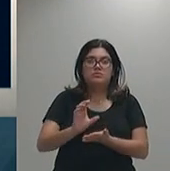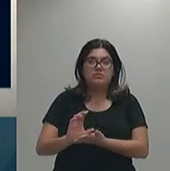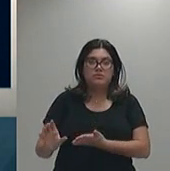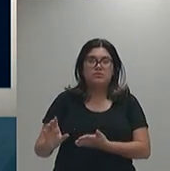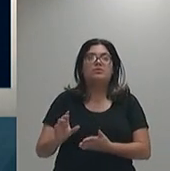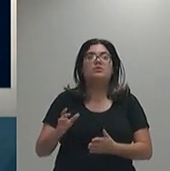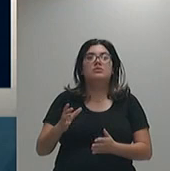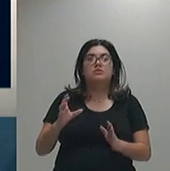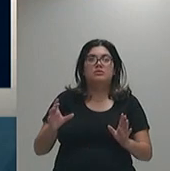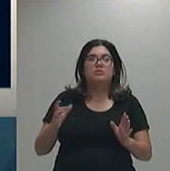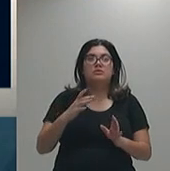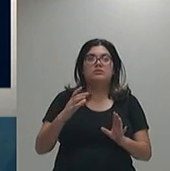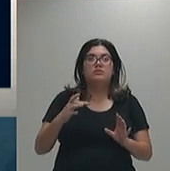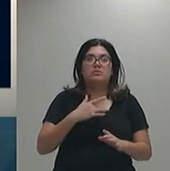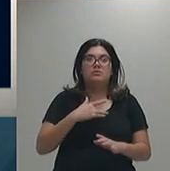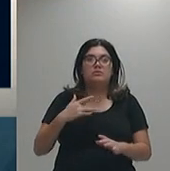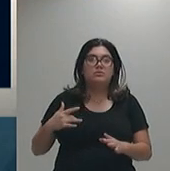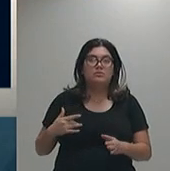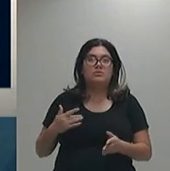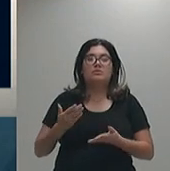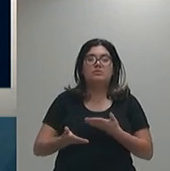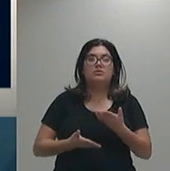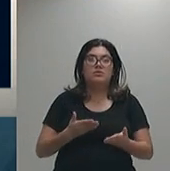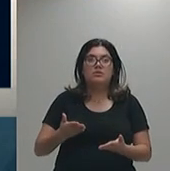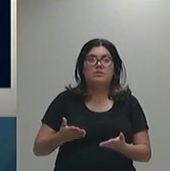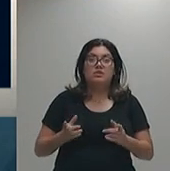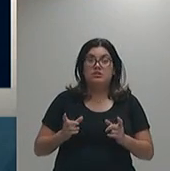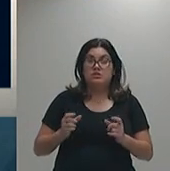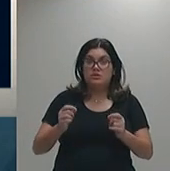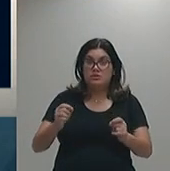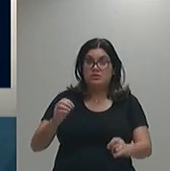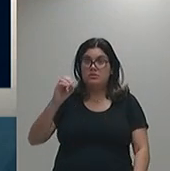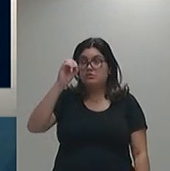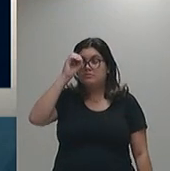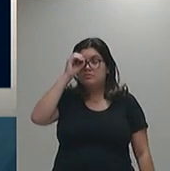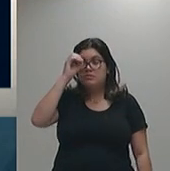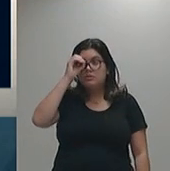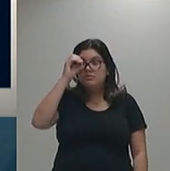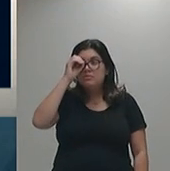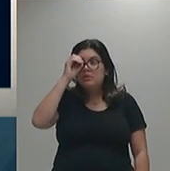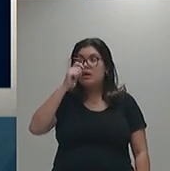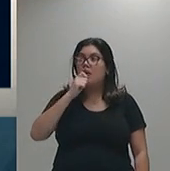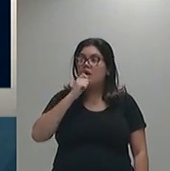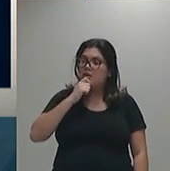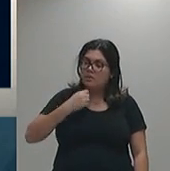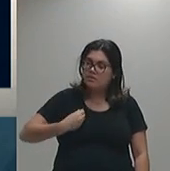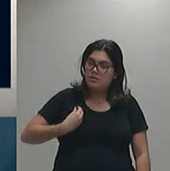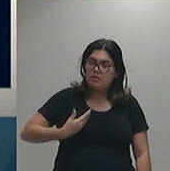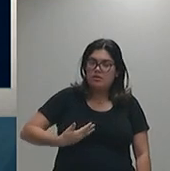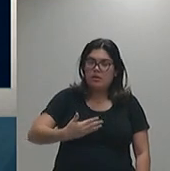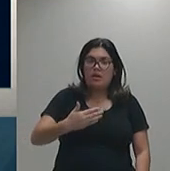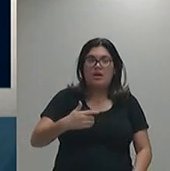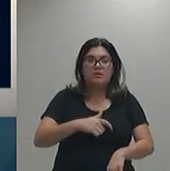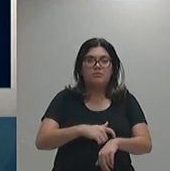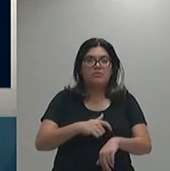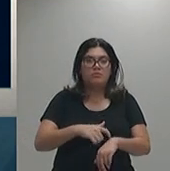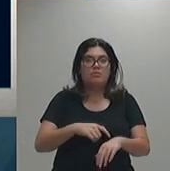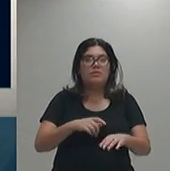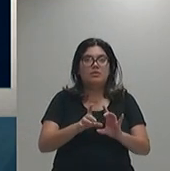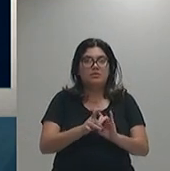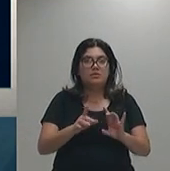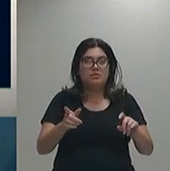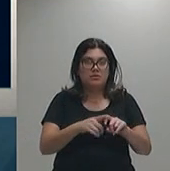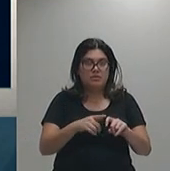do câncer de mama porventura em andamento até a respectiva alta ressalvada a ocorrência de